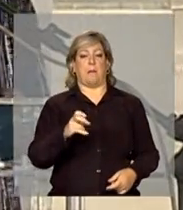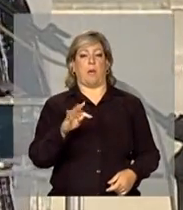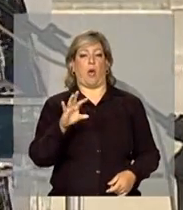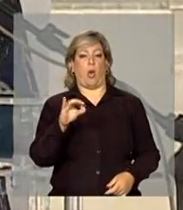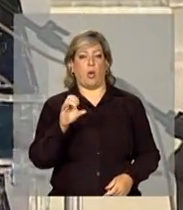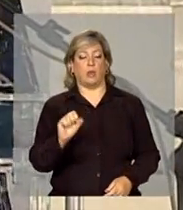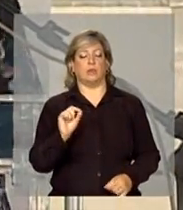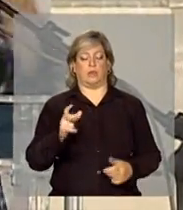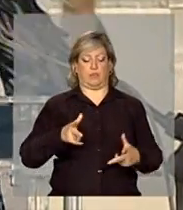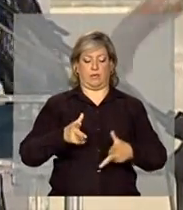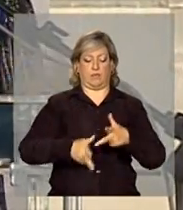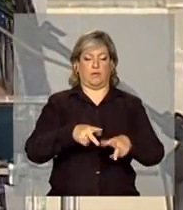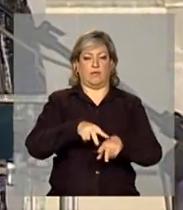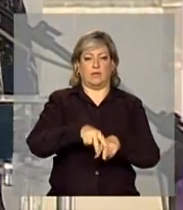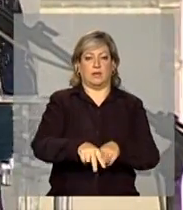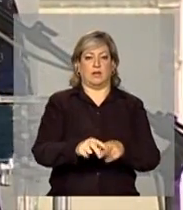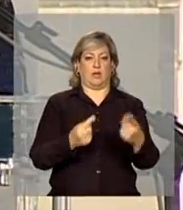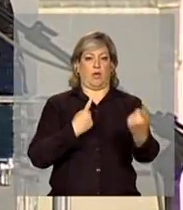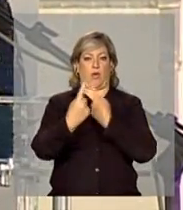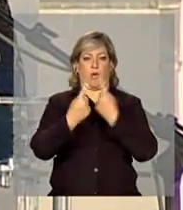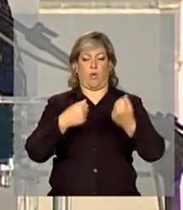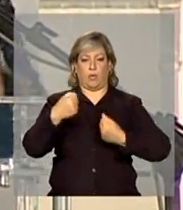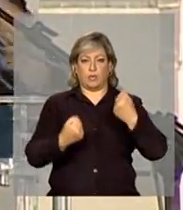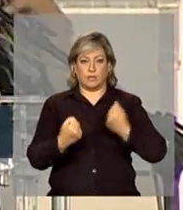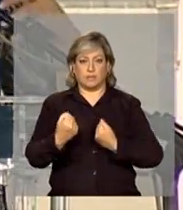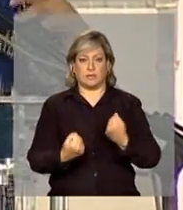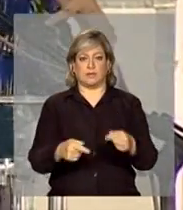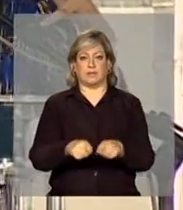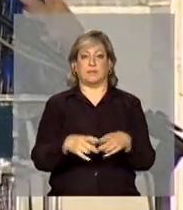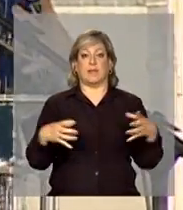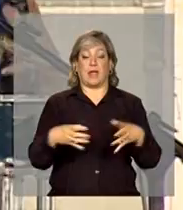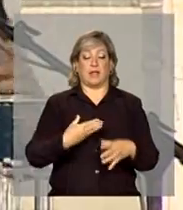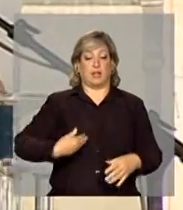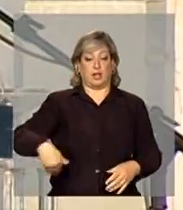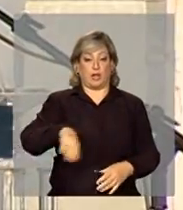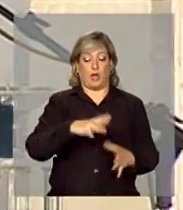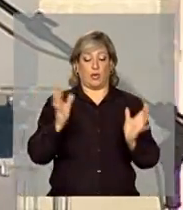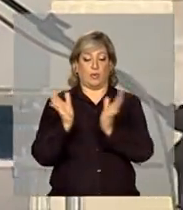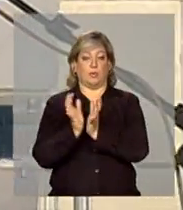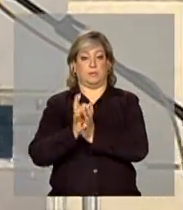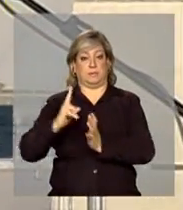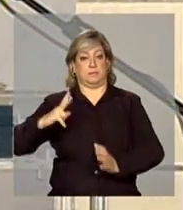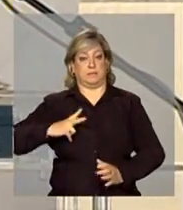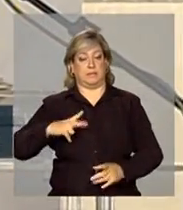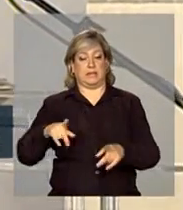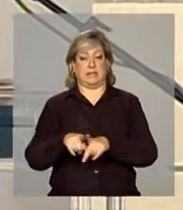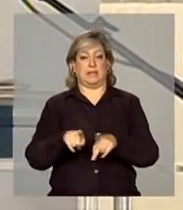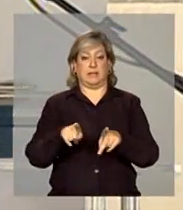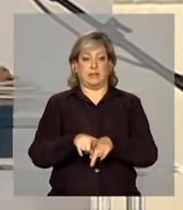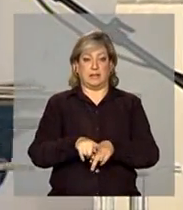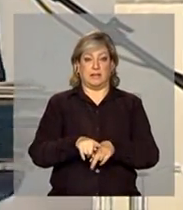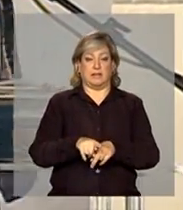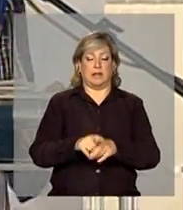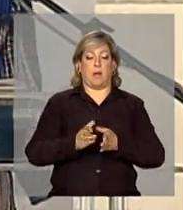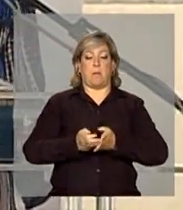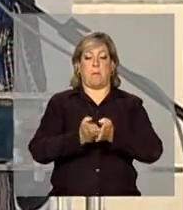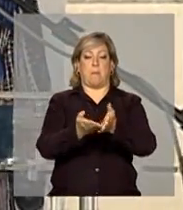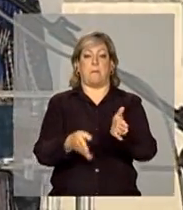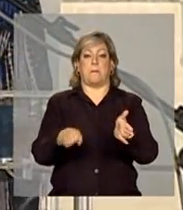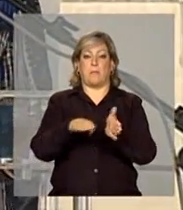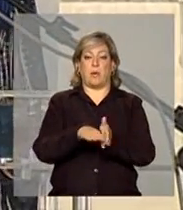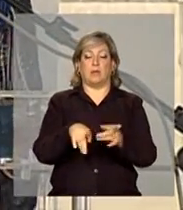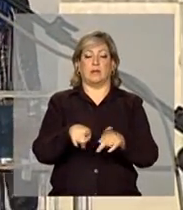ferrovias, rodovias, entre nós e a iniciativa privada, no caso de portos com o